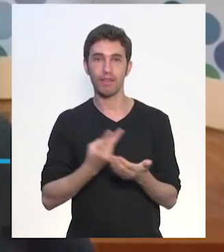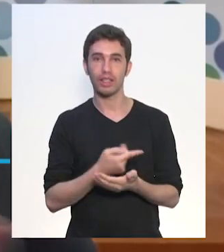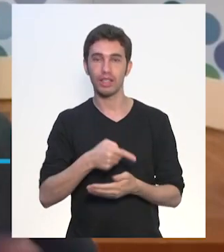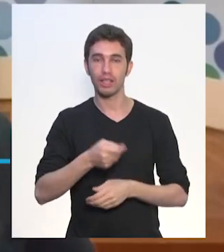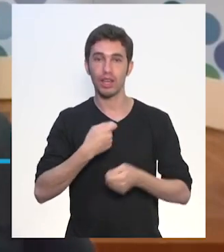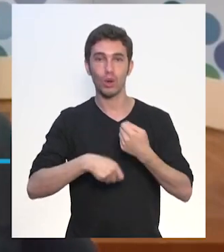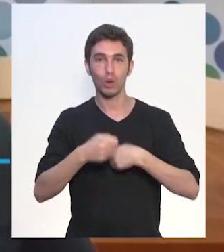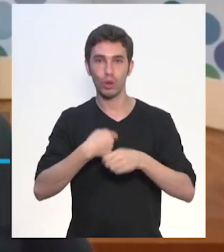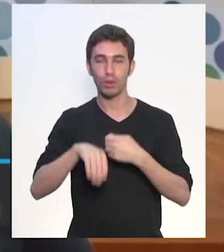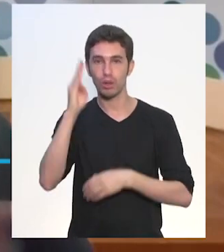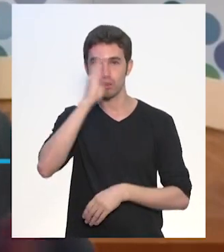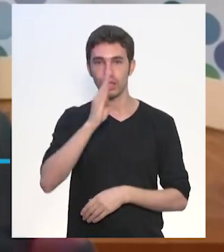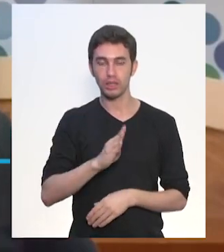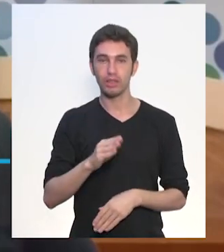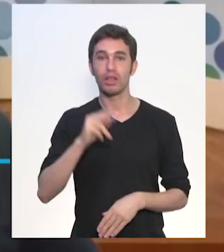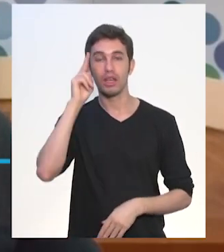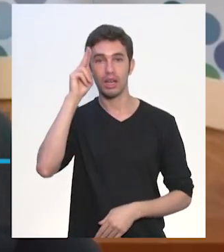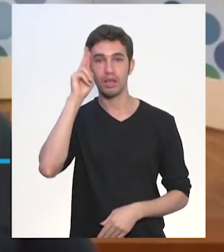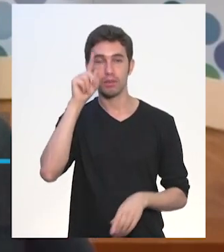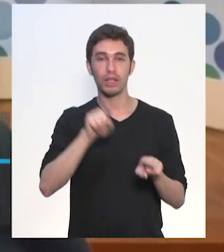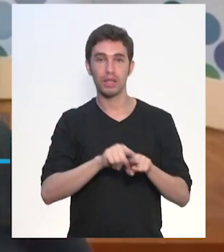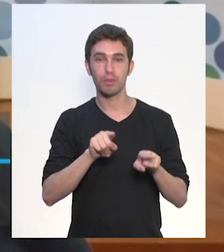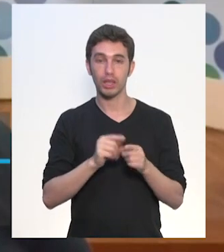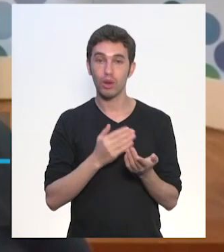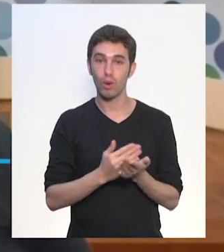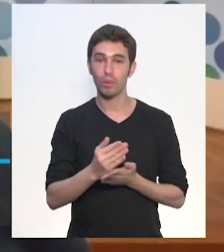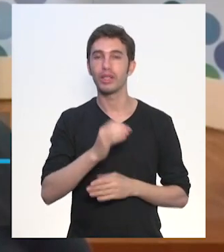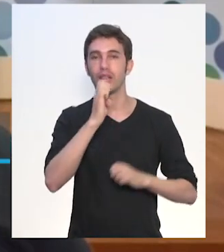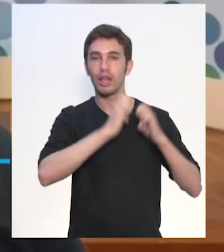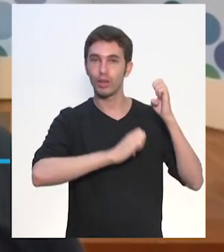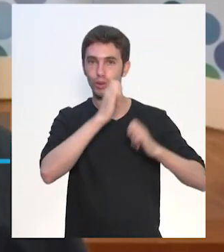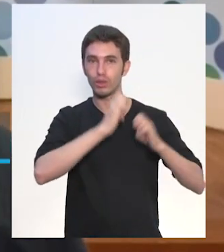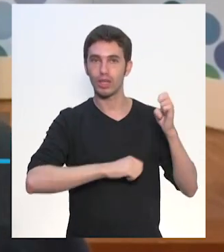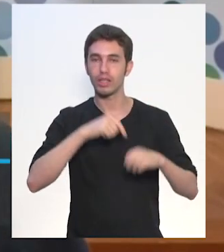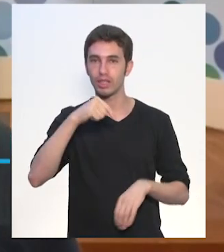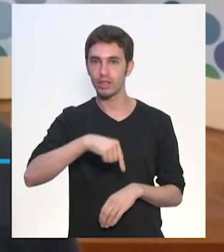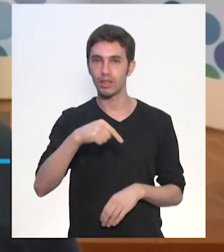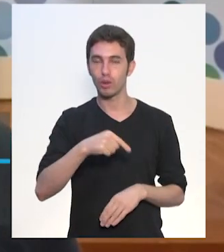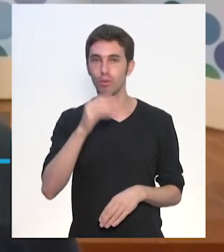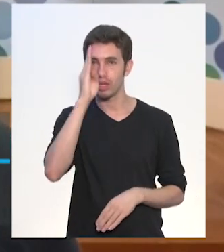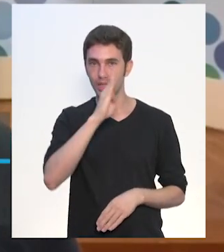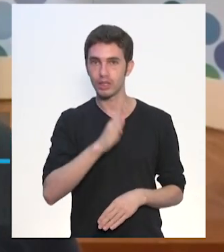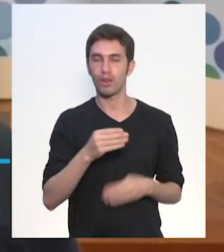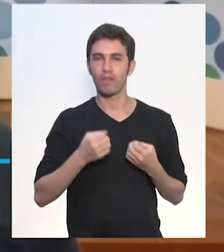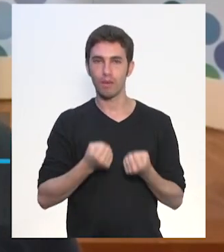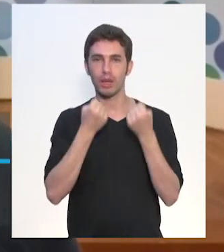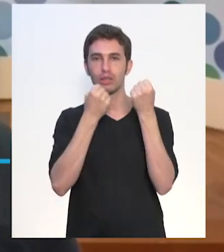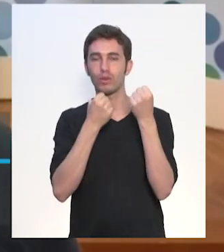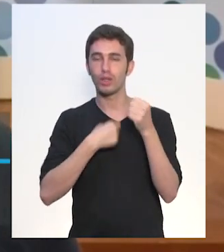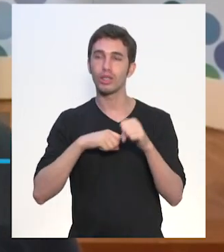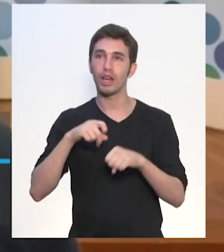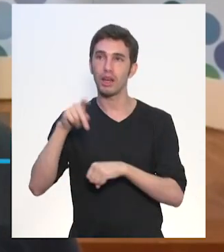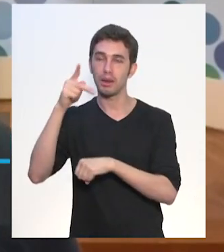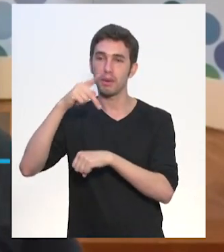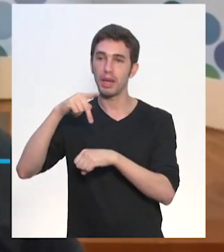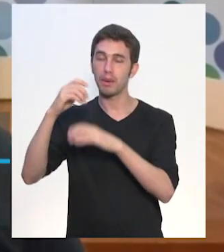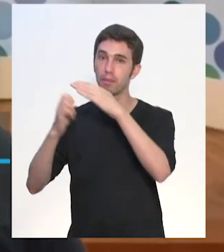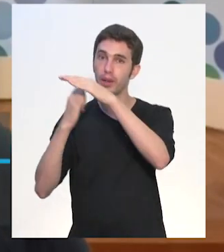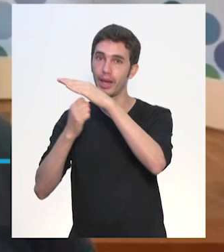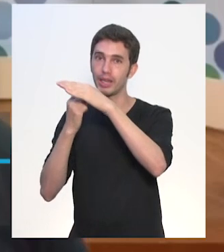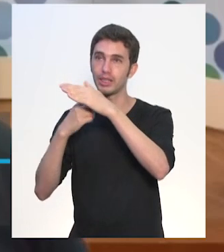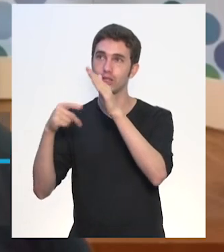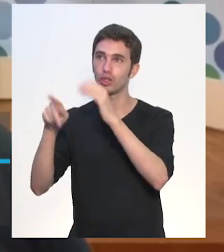né, logo em seguida, começa a industrialização no Brasil a se fortalecer, né, as empresas estrangeiras começam a vir para o